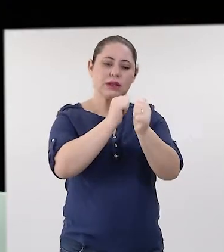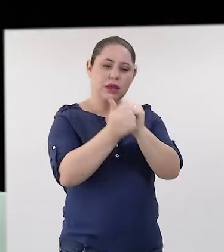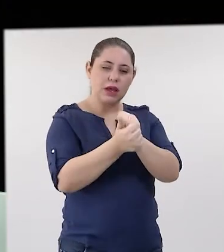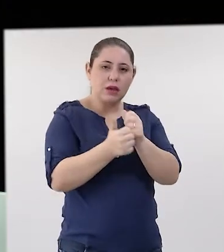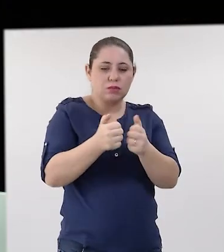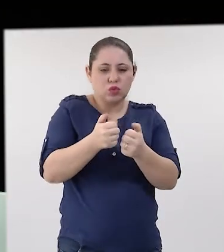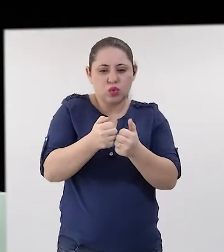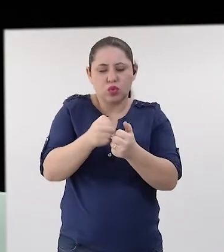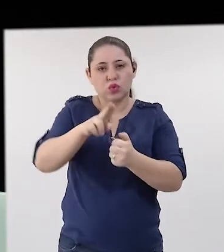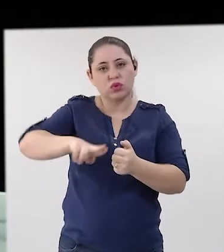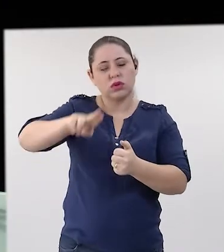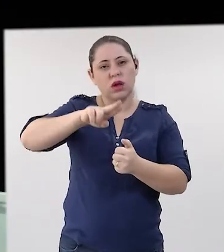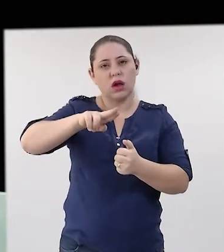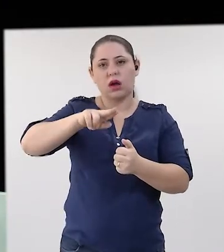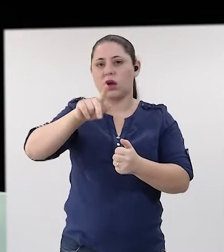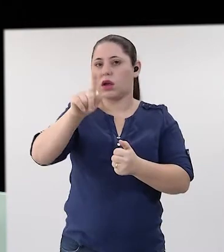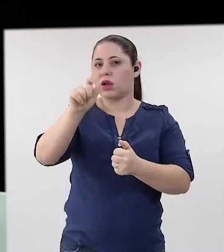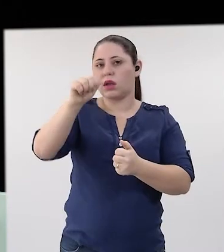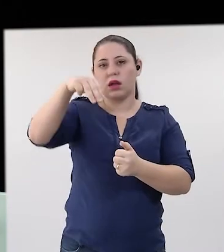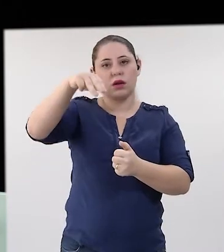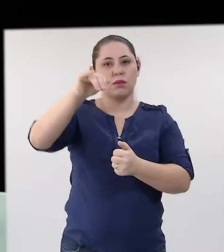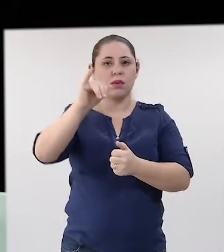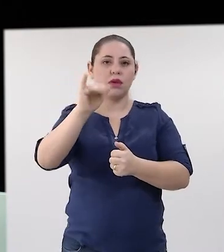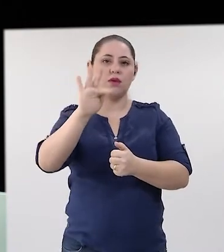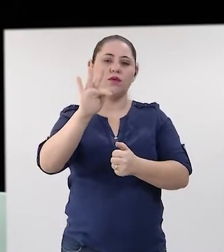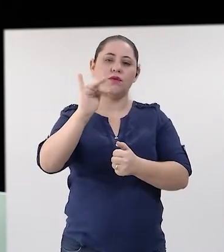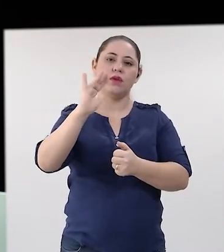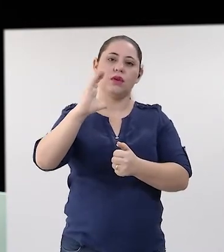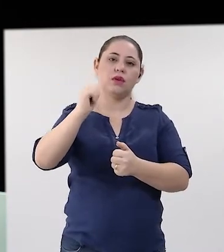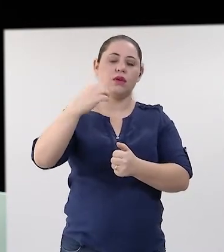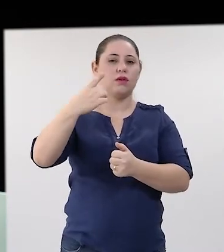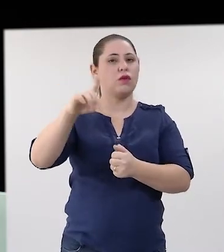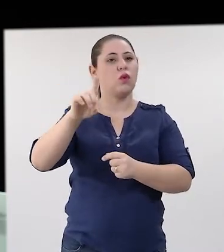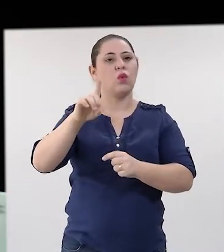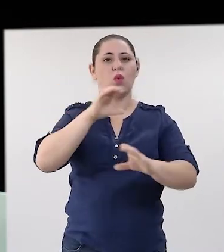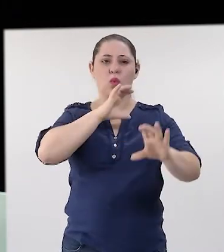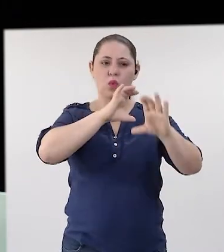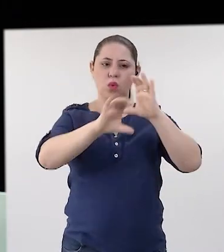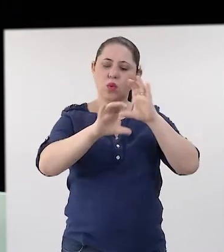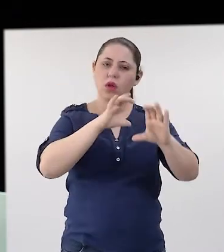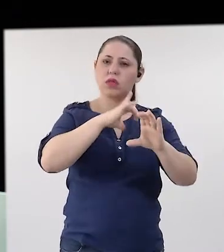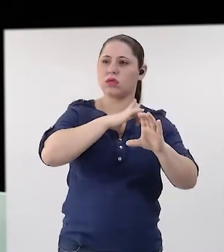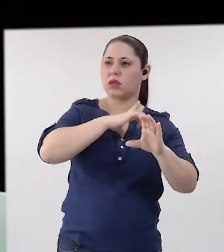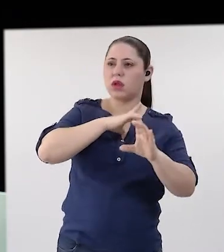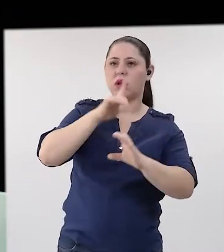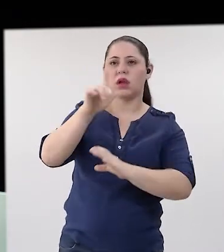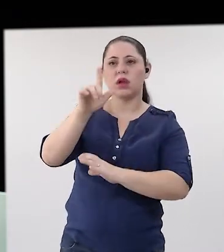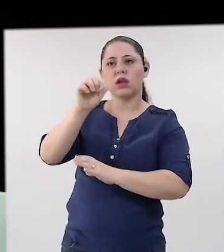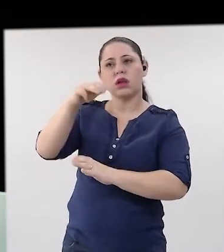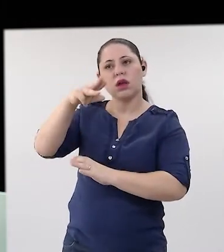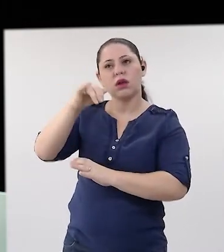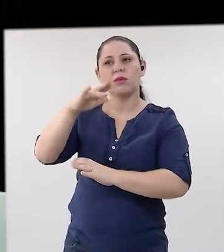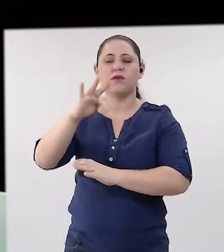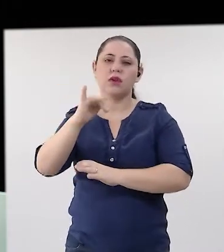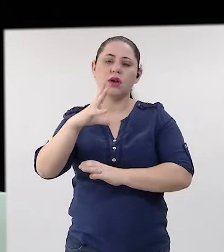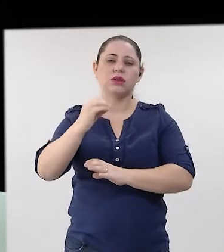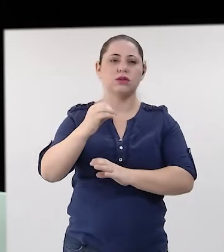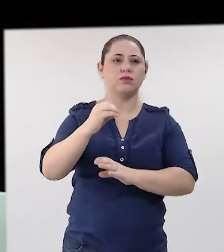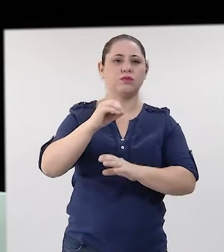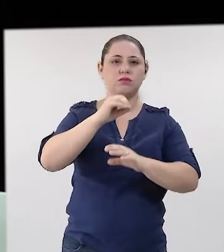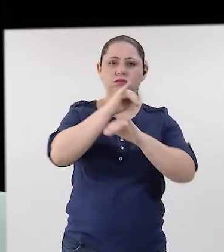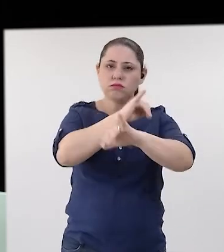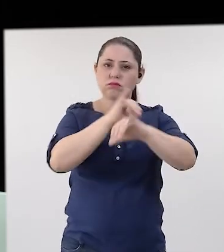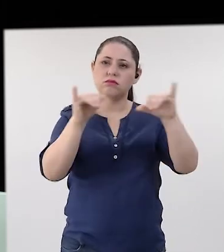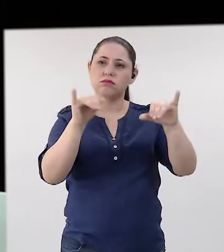gamificação, né? Esse termo está sendo usado para muita coisa, né? Na comunicação tem gamificação de notícias, gamificação na